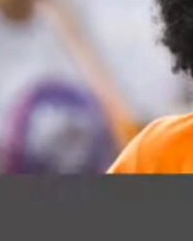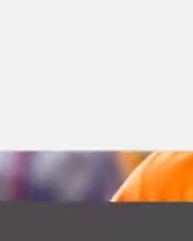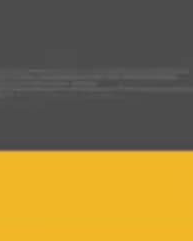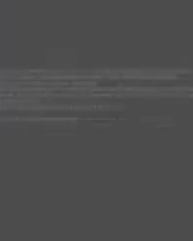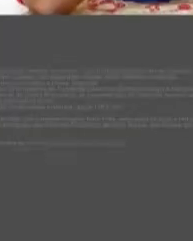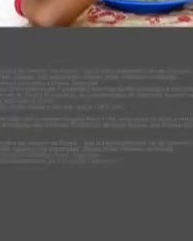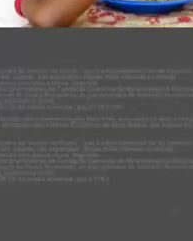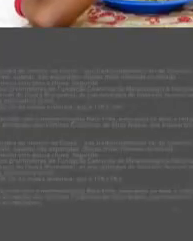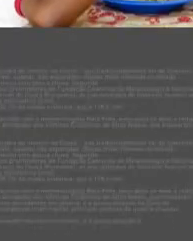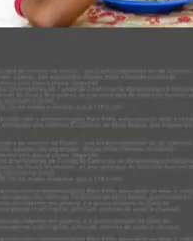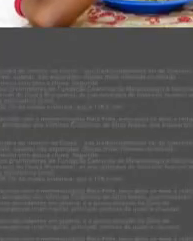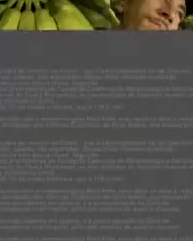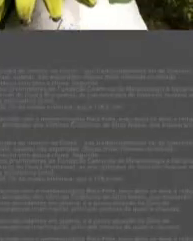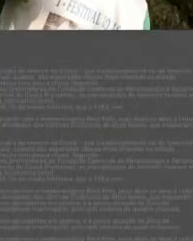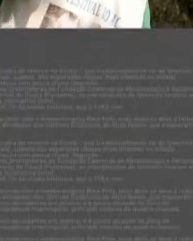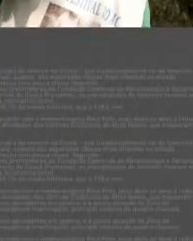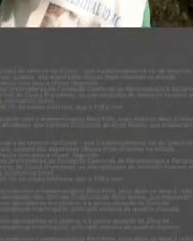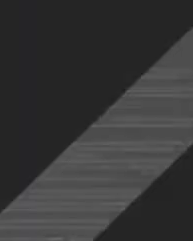ae